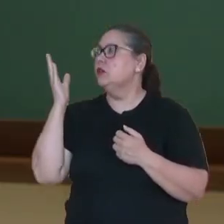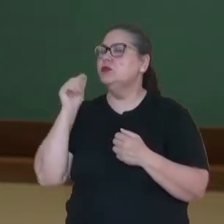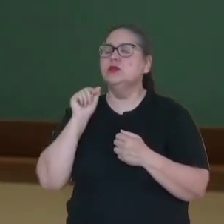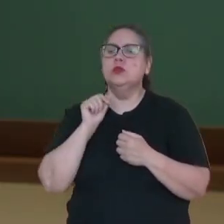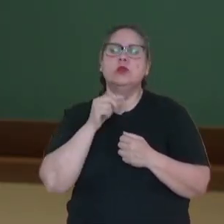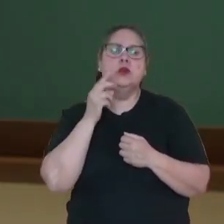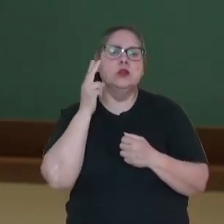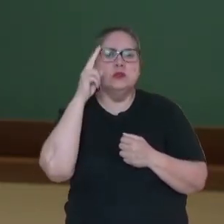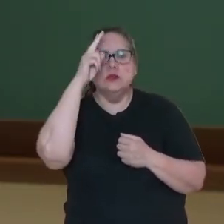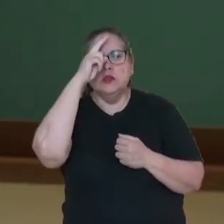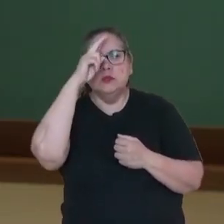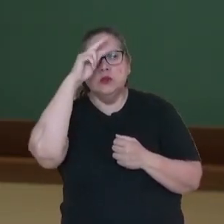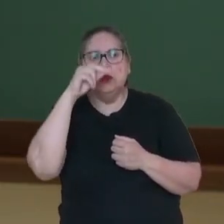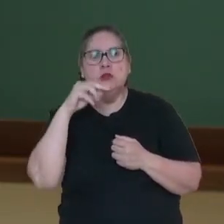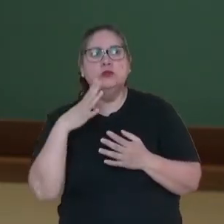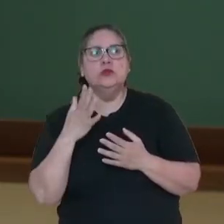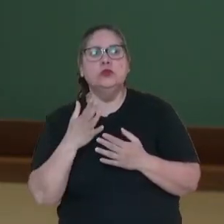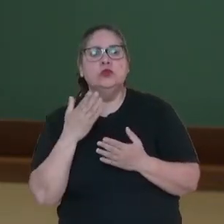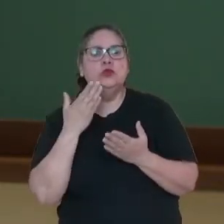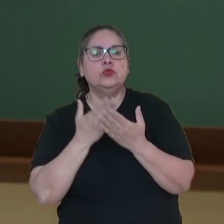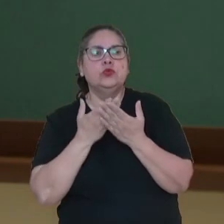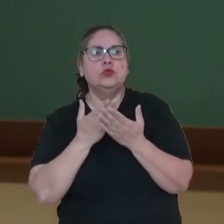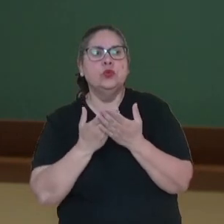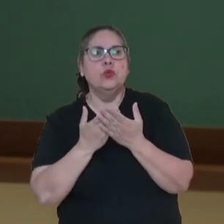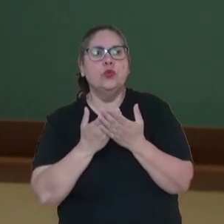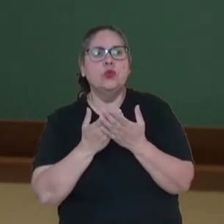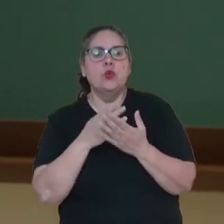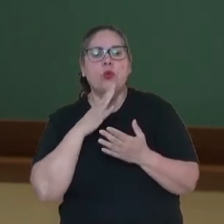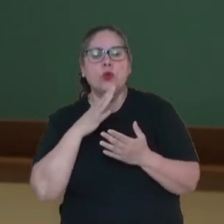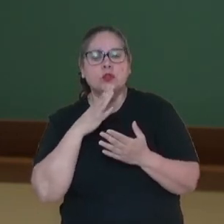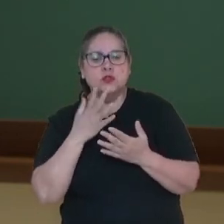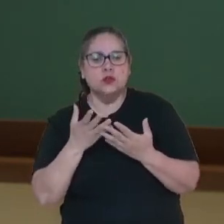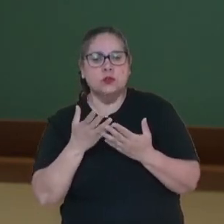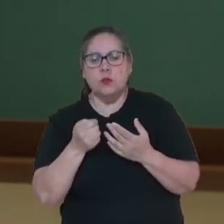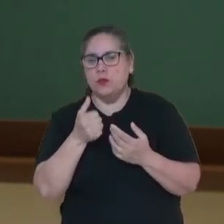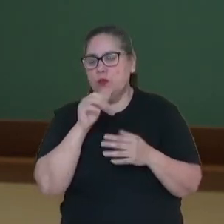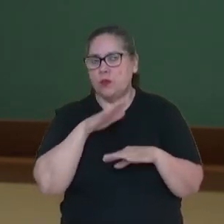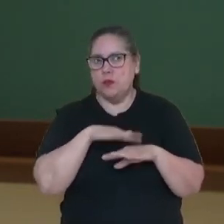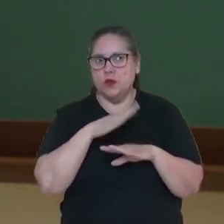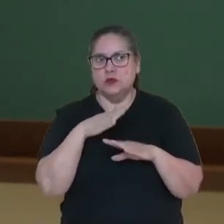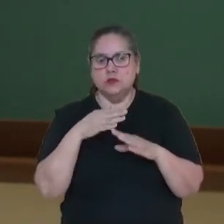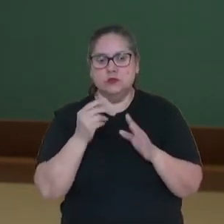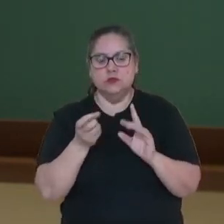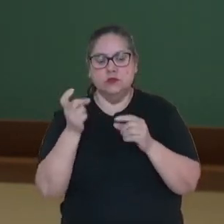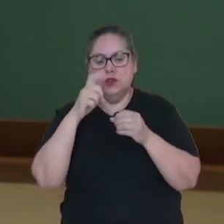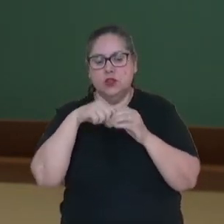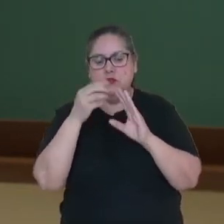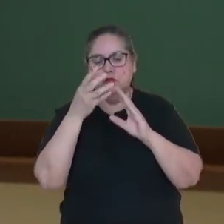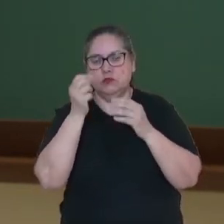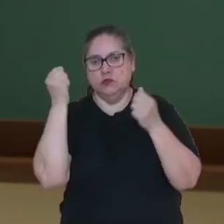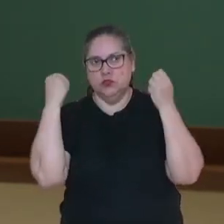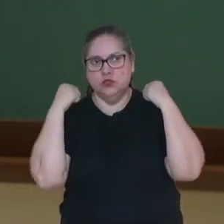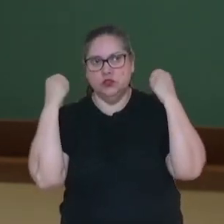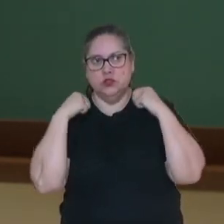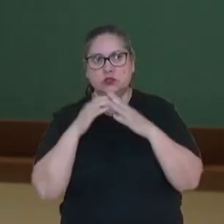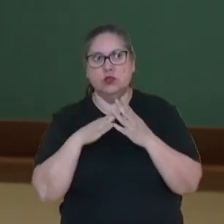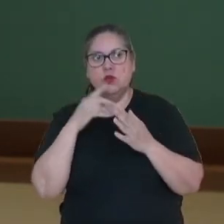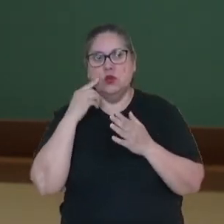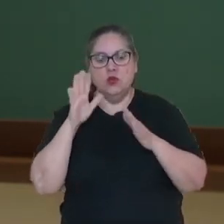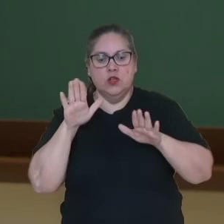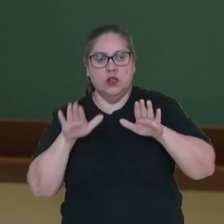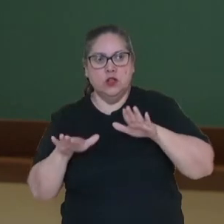só dar uma lembrada, a gente estudou, conheceu um pouco mais dos elementos da ginástica, vimos